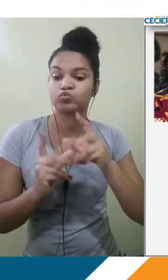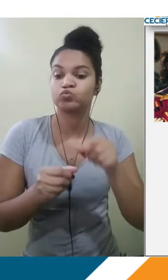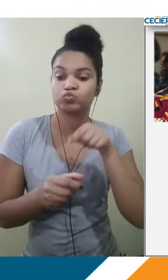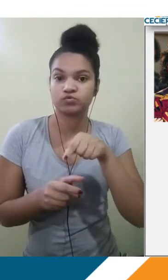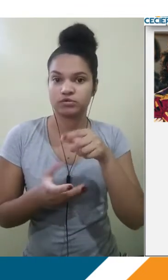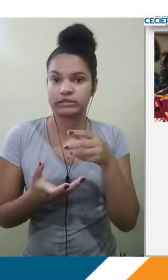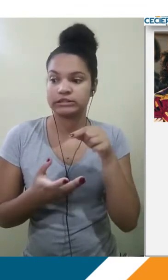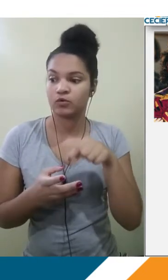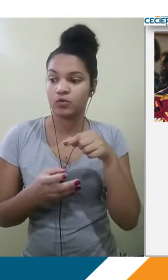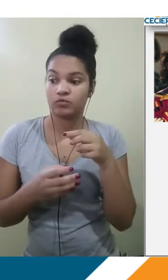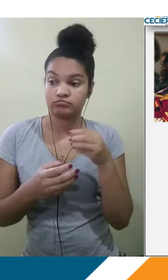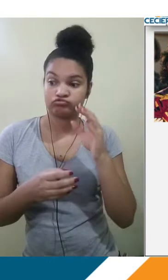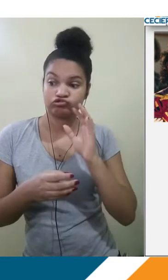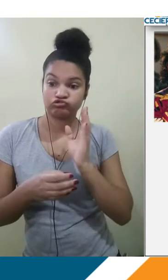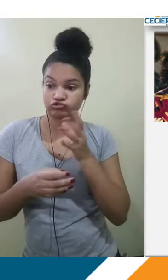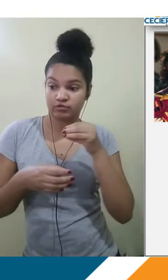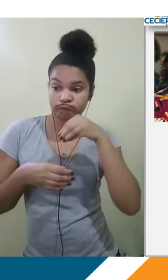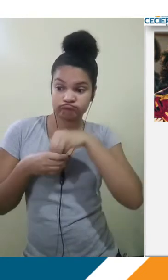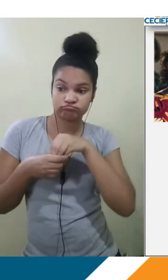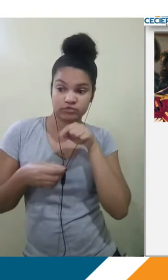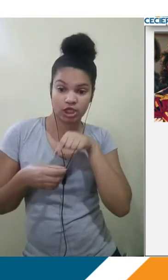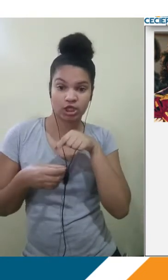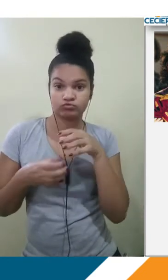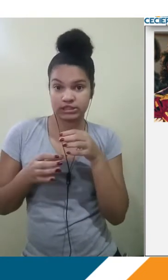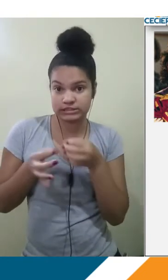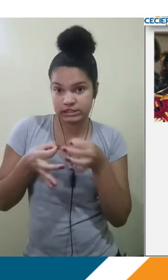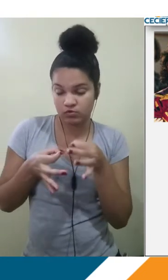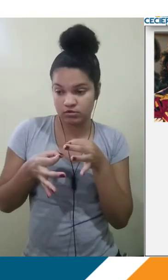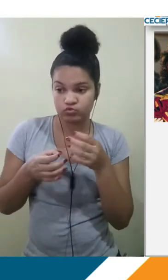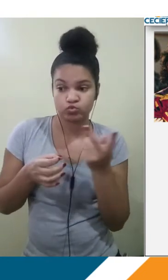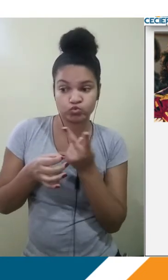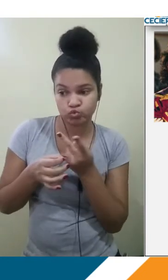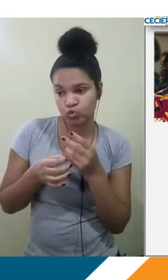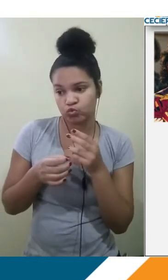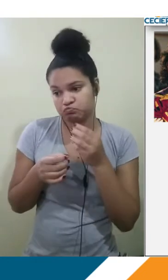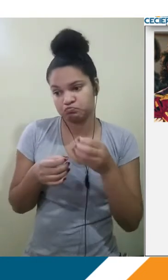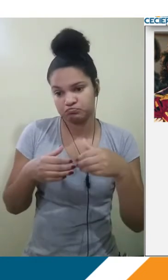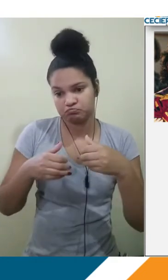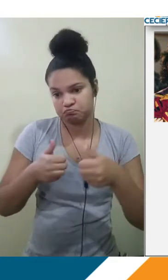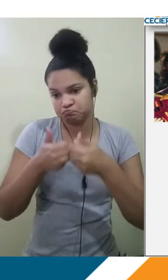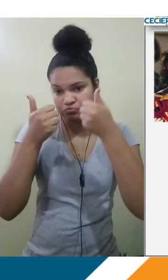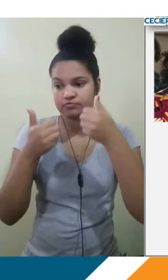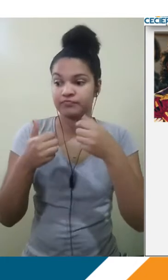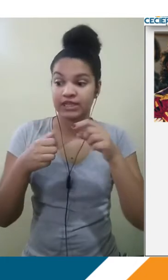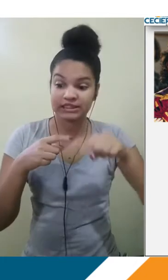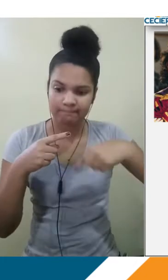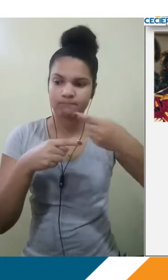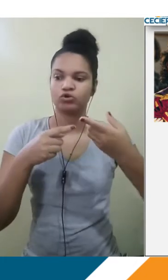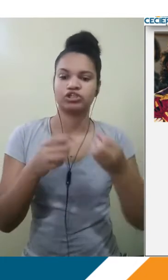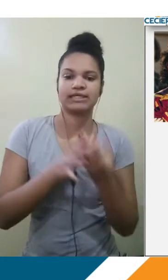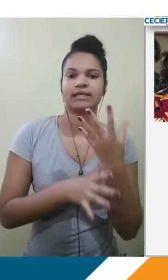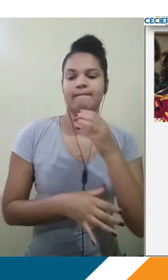então passa a viver no interior da célula, ambos são favorecidos e evoluem então as mitocôndrias.